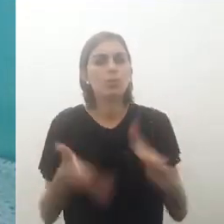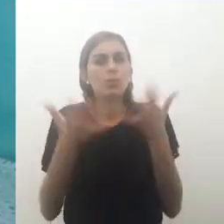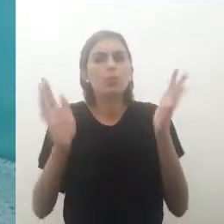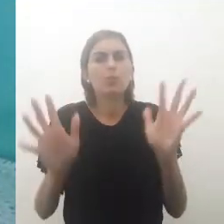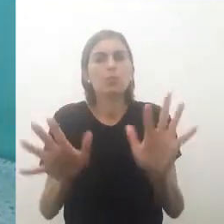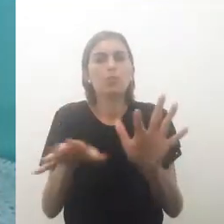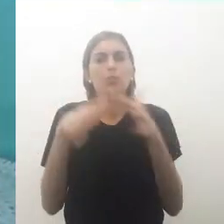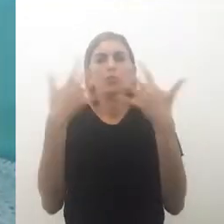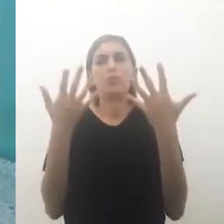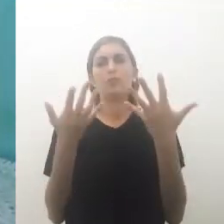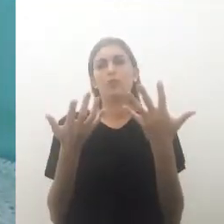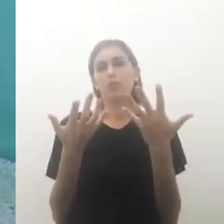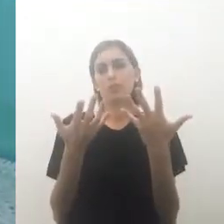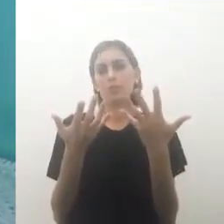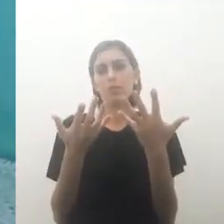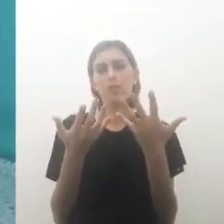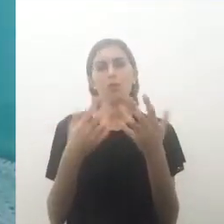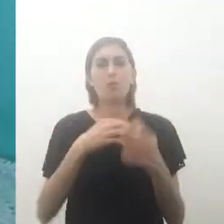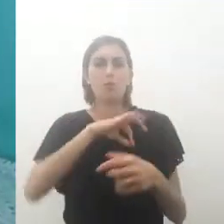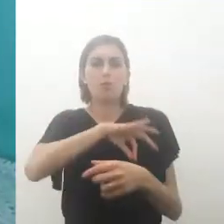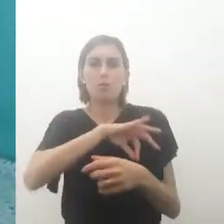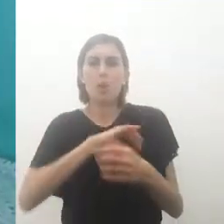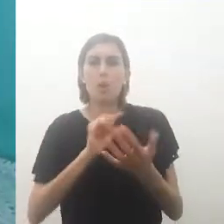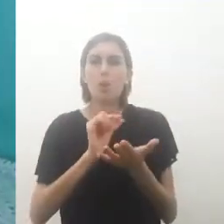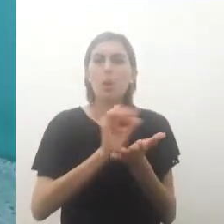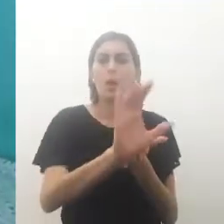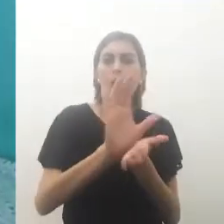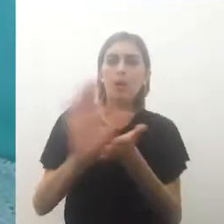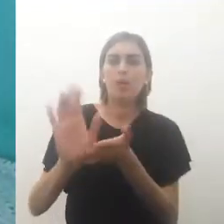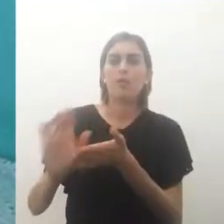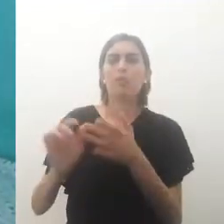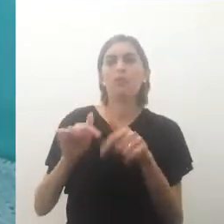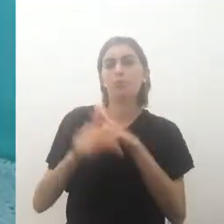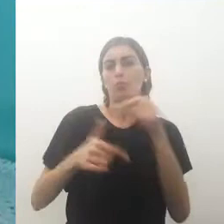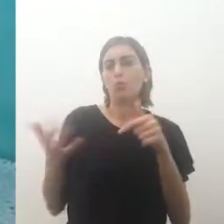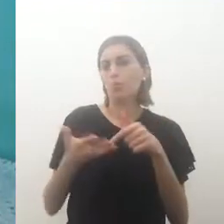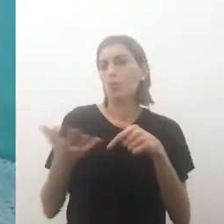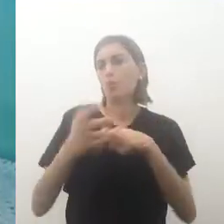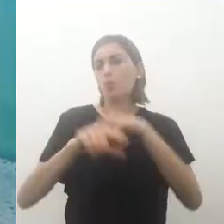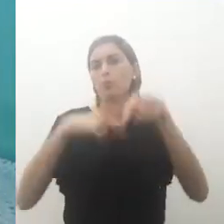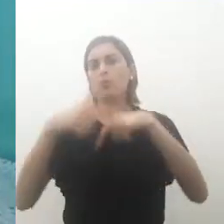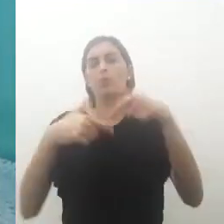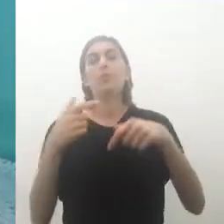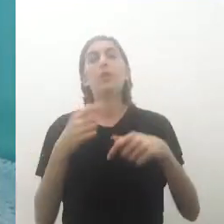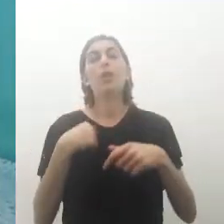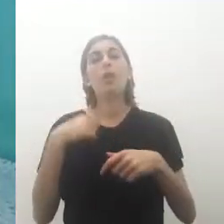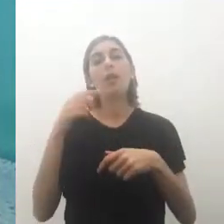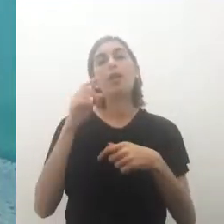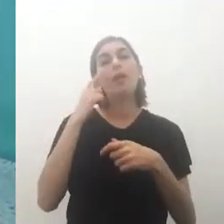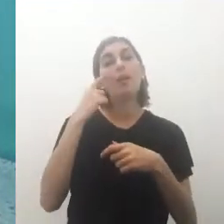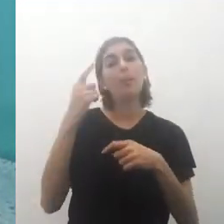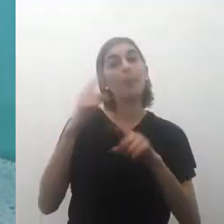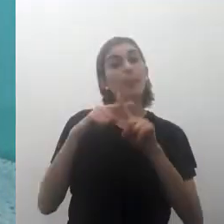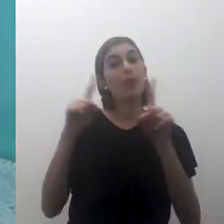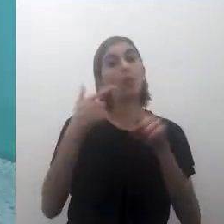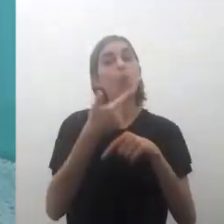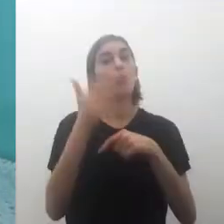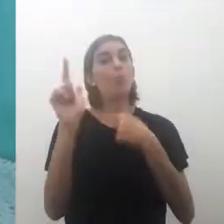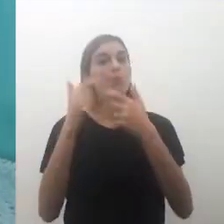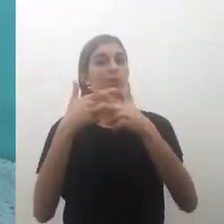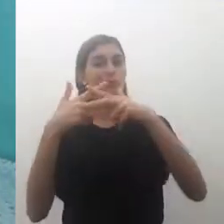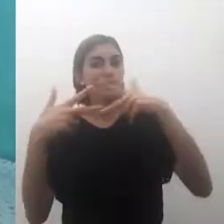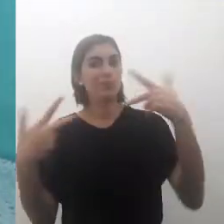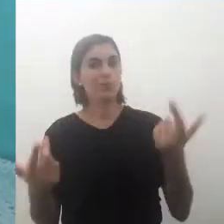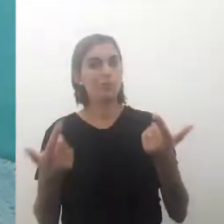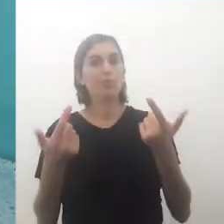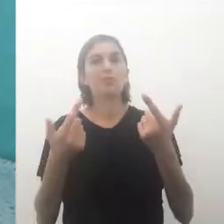mais motivadas, não com remunerações por produtividade como Taylor imaginou, mas com